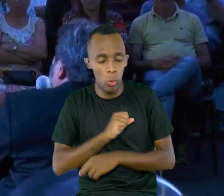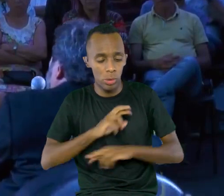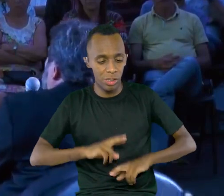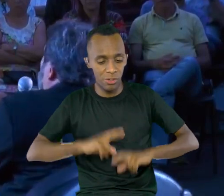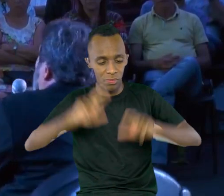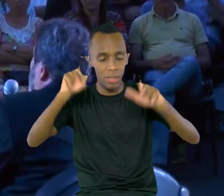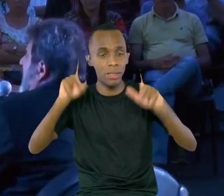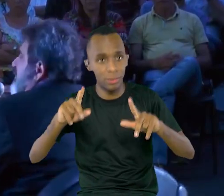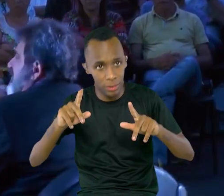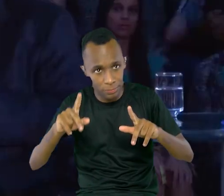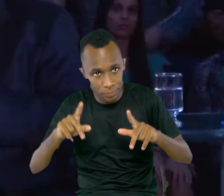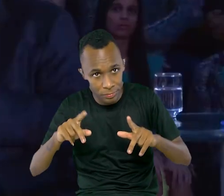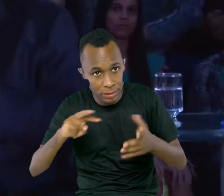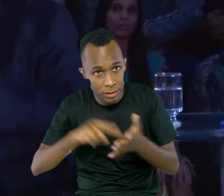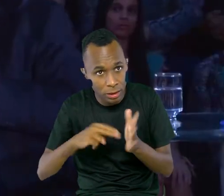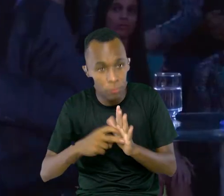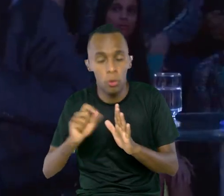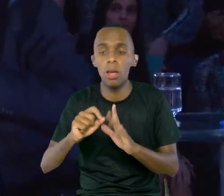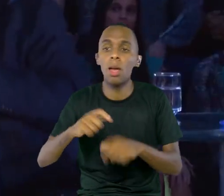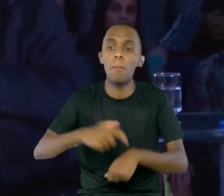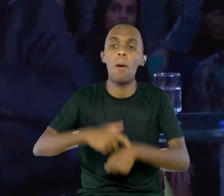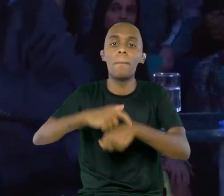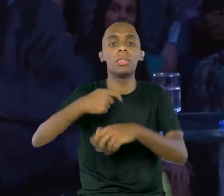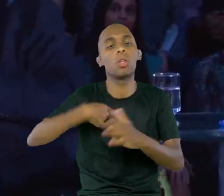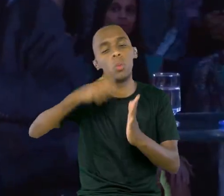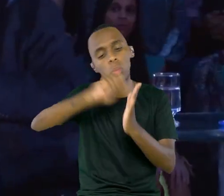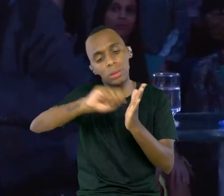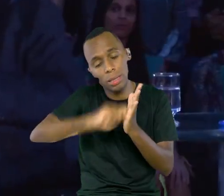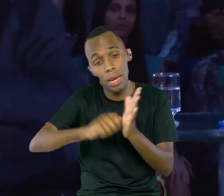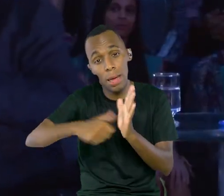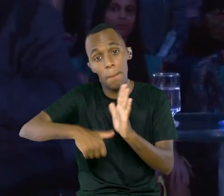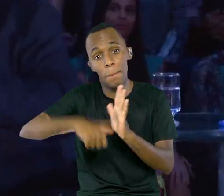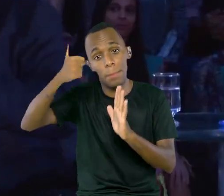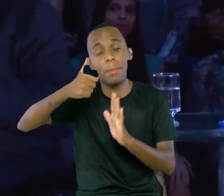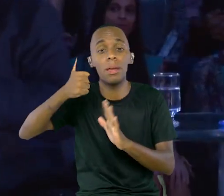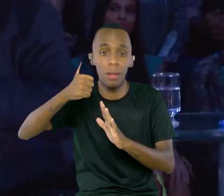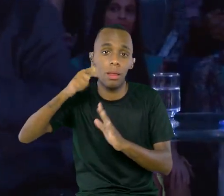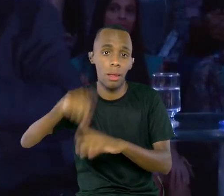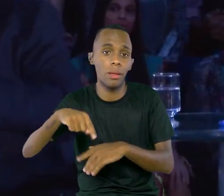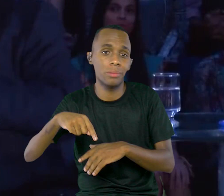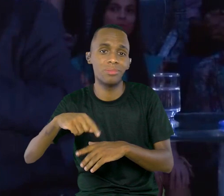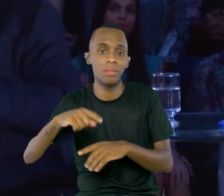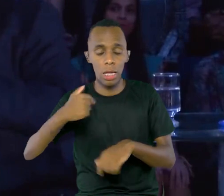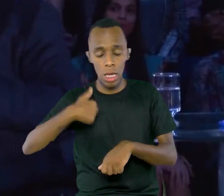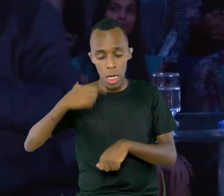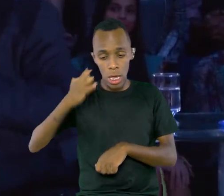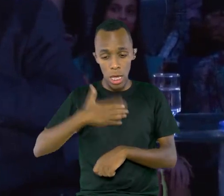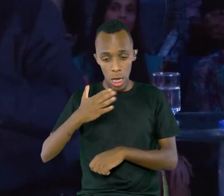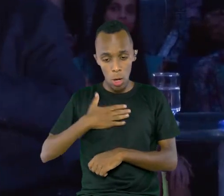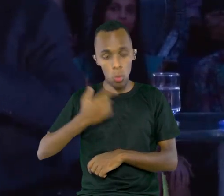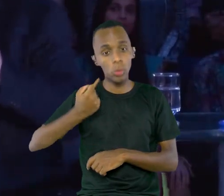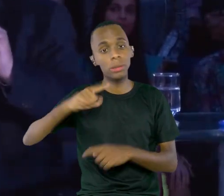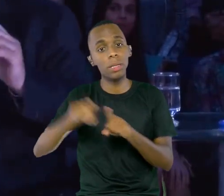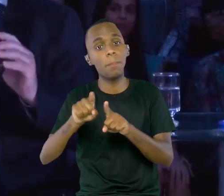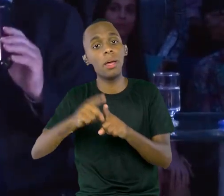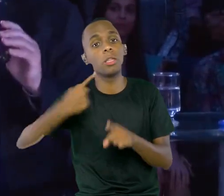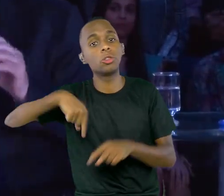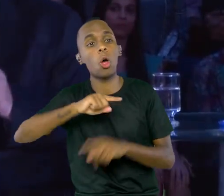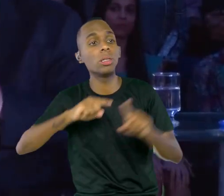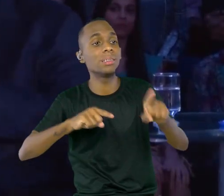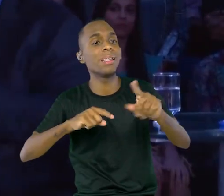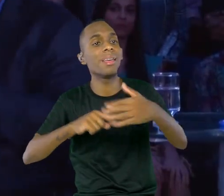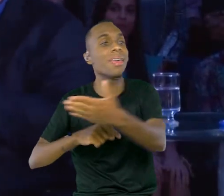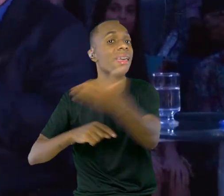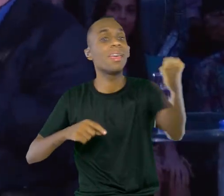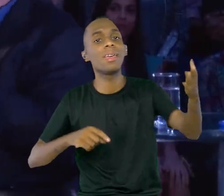do amor e da diferença se dá quando eu escrevo a primeira pessoa do plural no singular. Isto é, nós